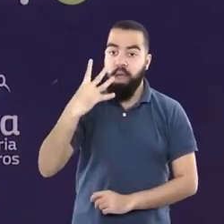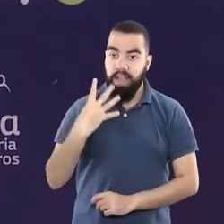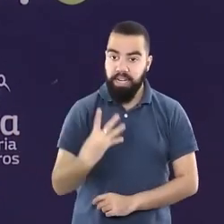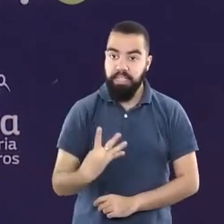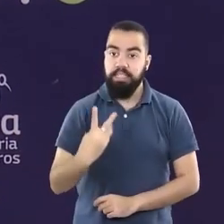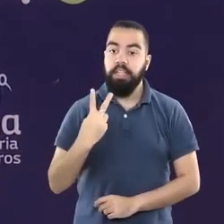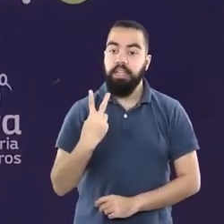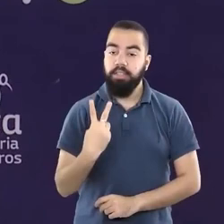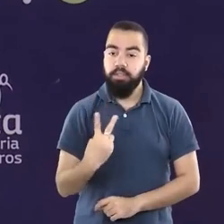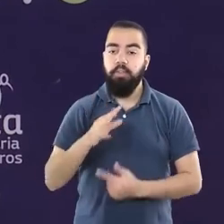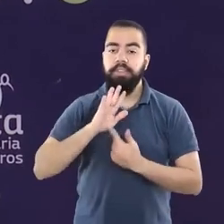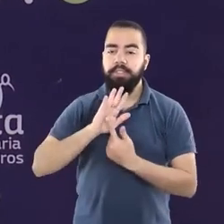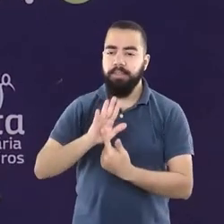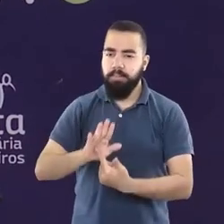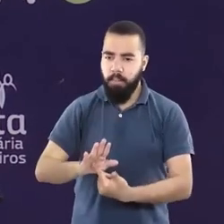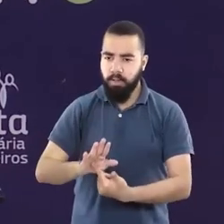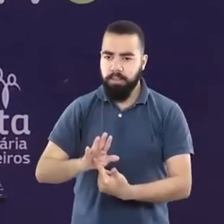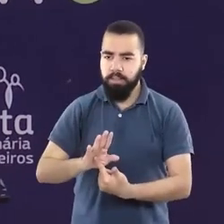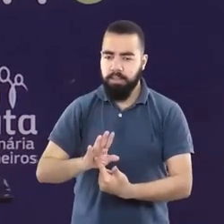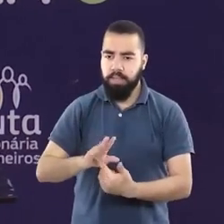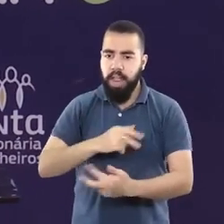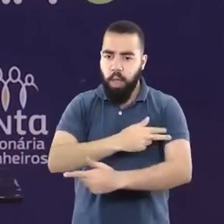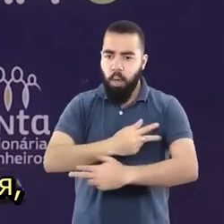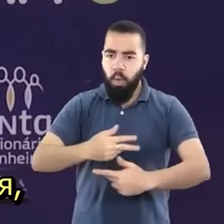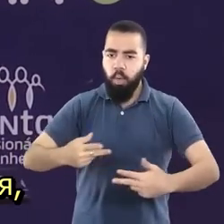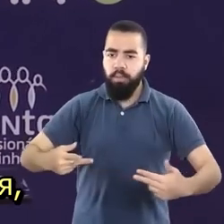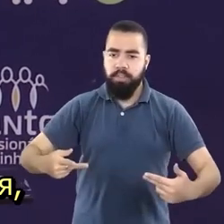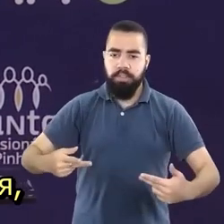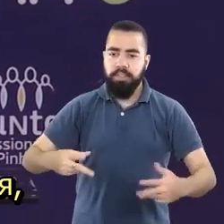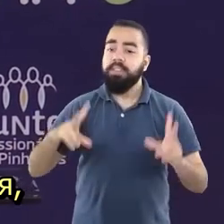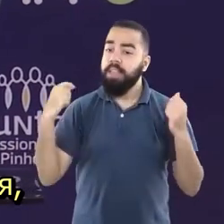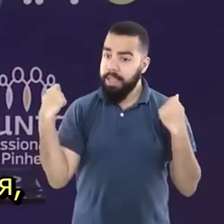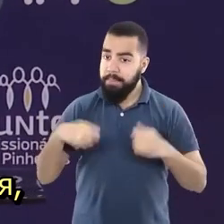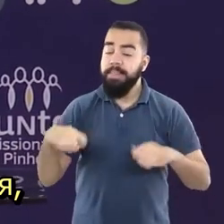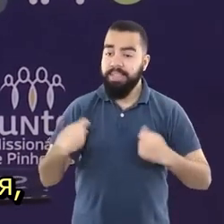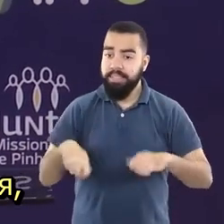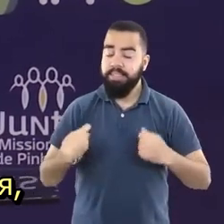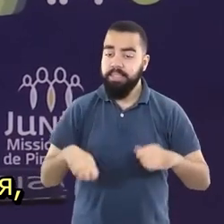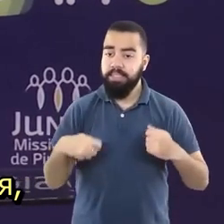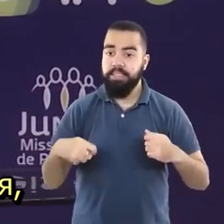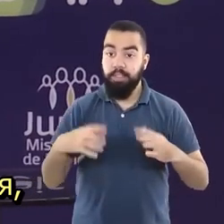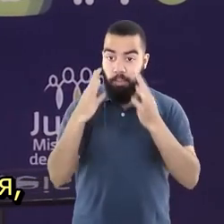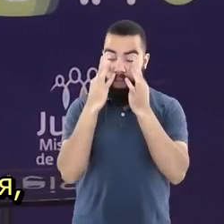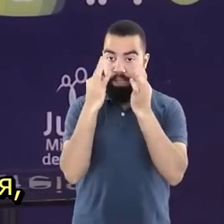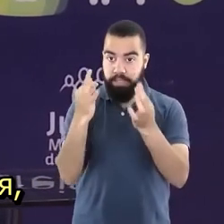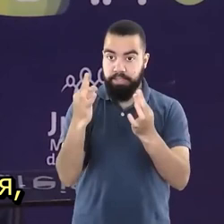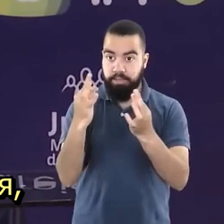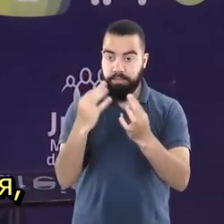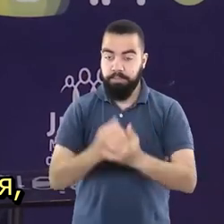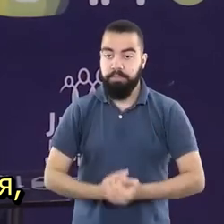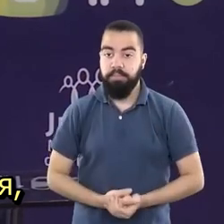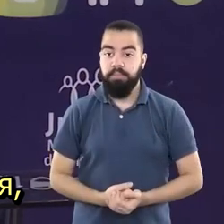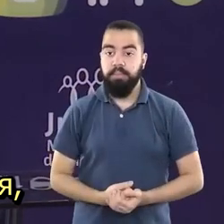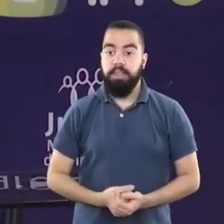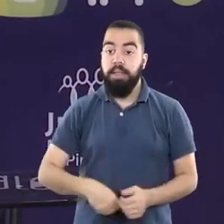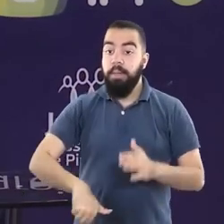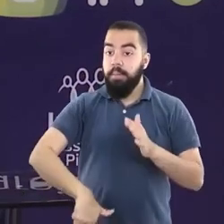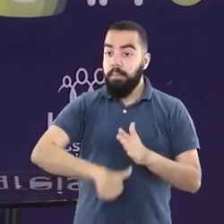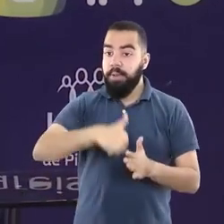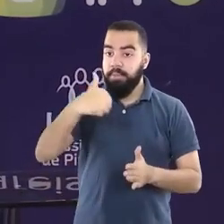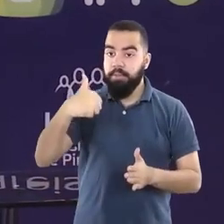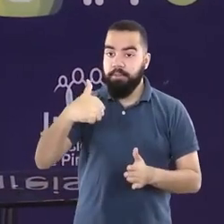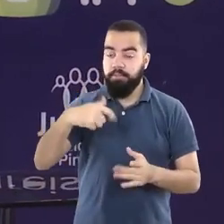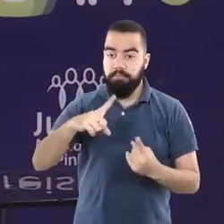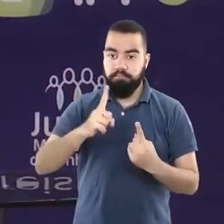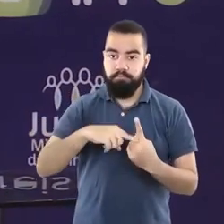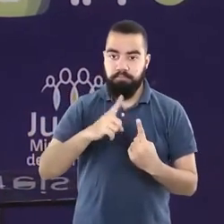retratar algumas coisas dignas de destaque. A primeira coisa que Jó vai compreender, meus amados irmãos, está